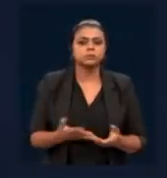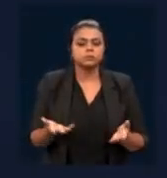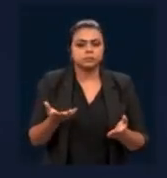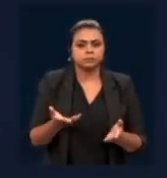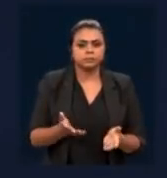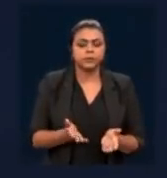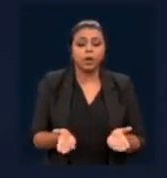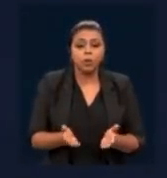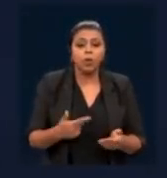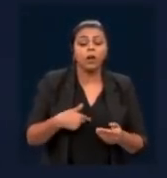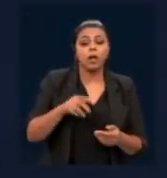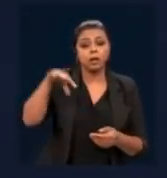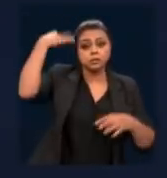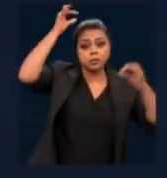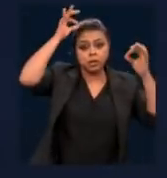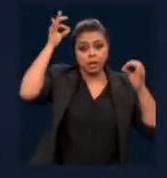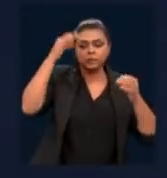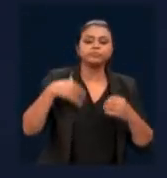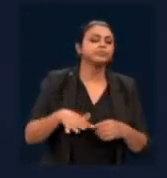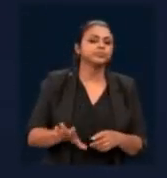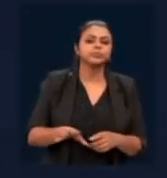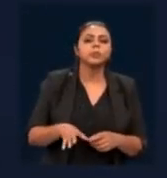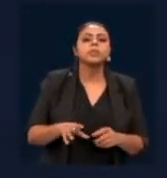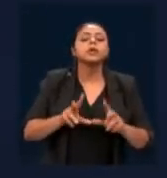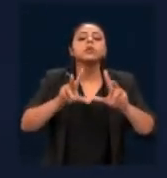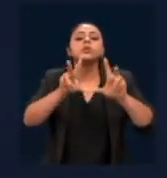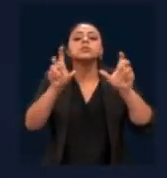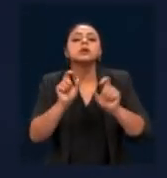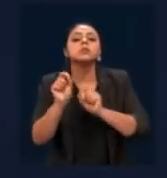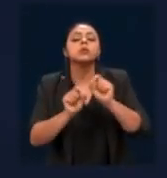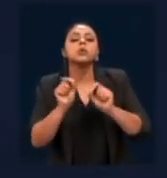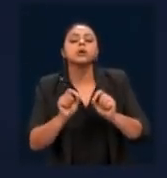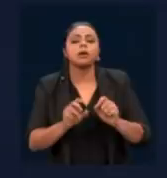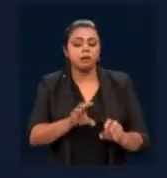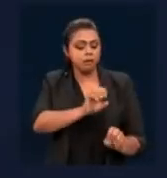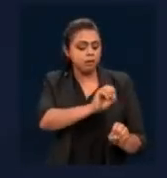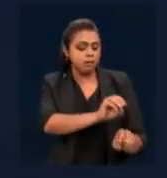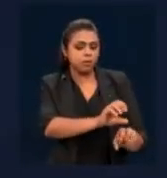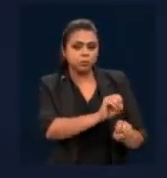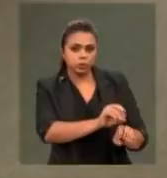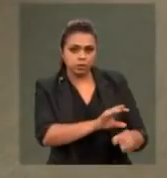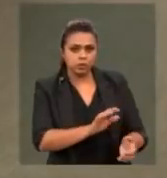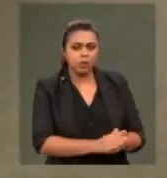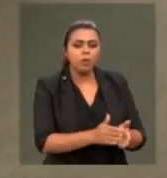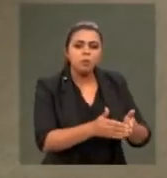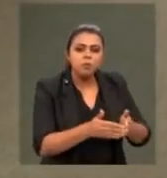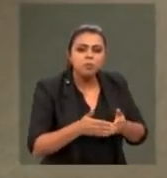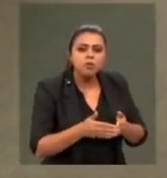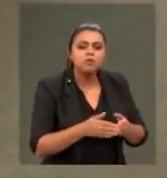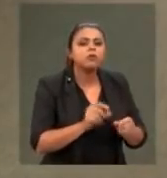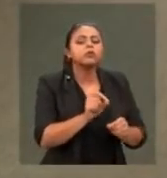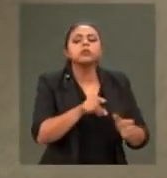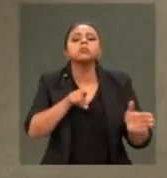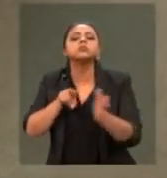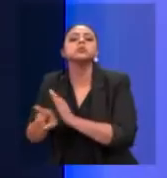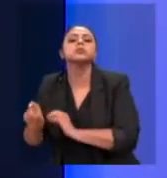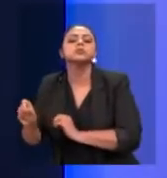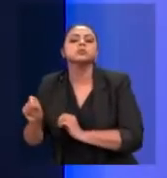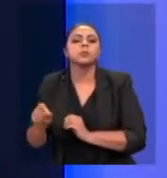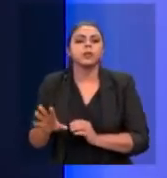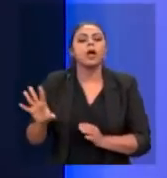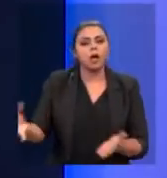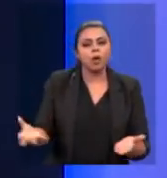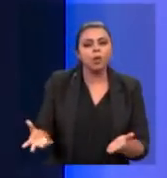viver seu tema candidata é educação por favor para quem vai à sua pergunta andré